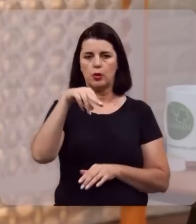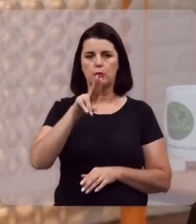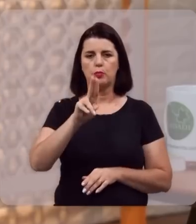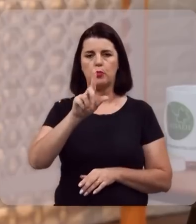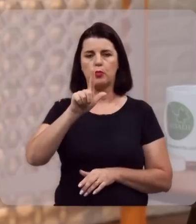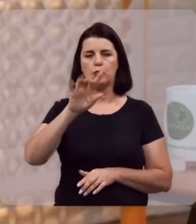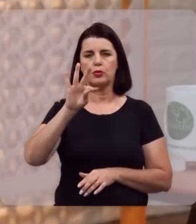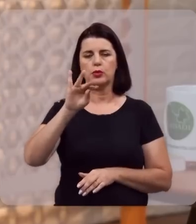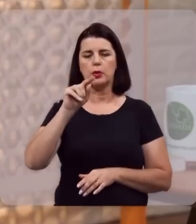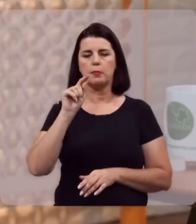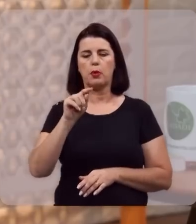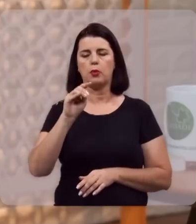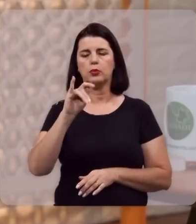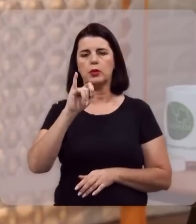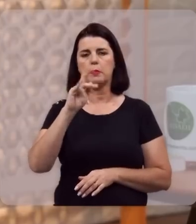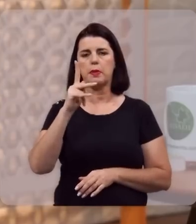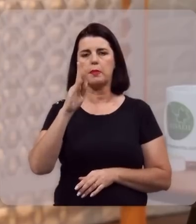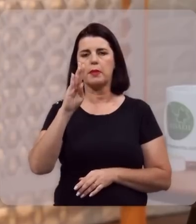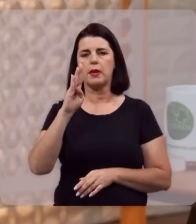navegador